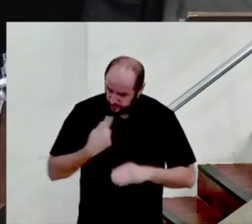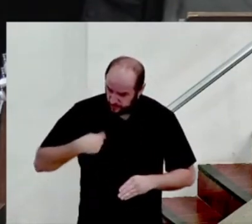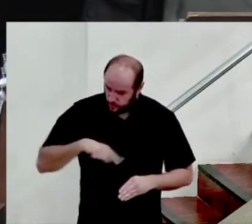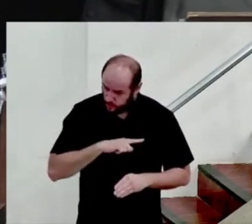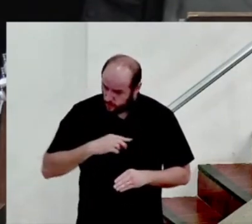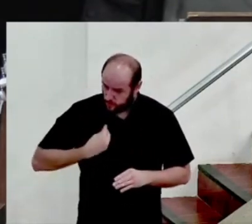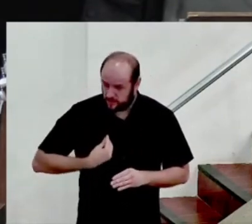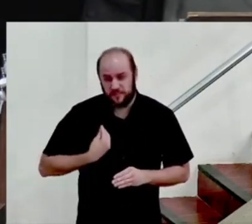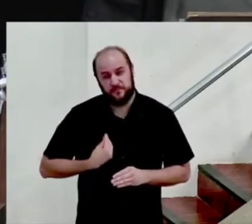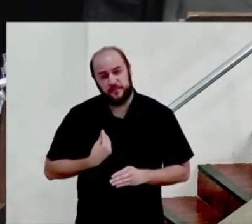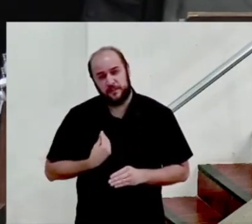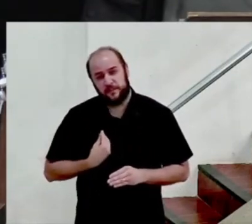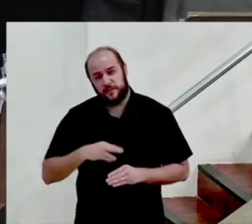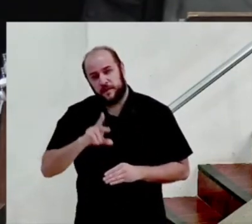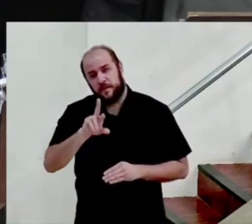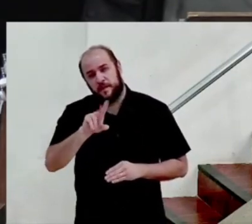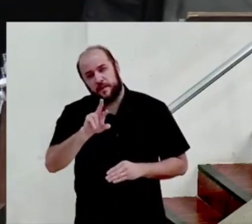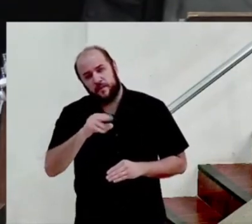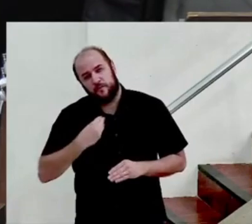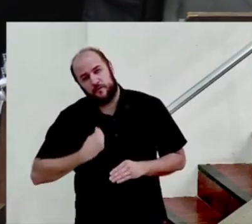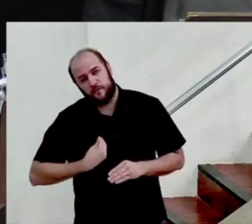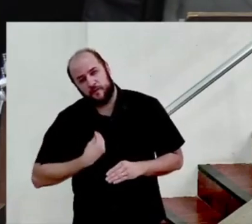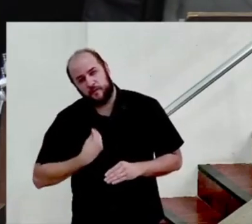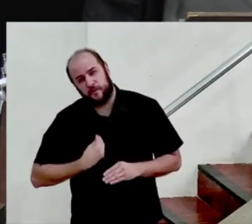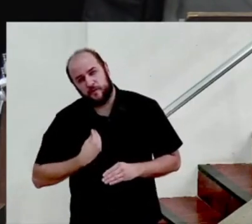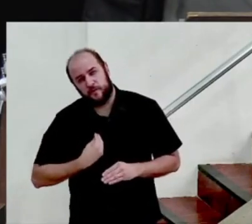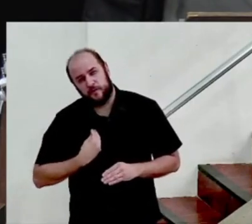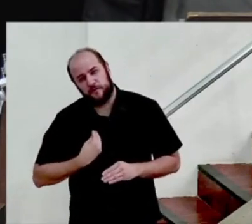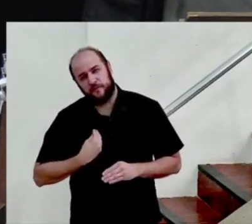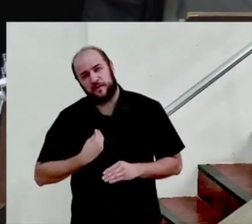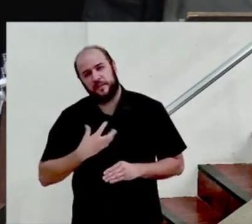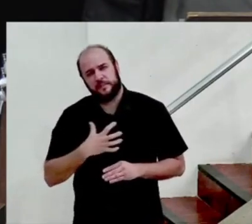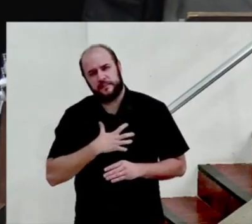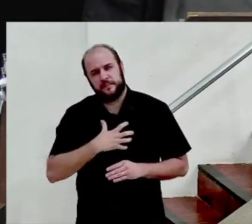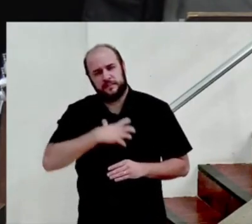como esta vida está em relação à santidade.